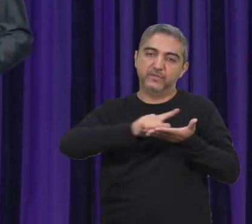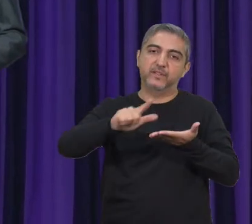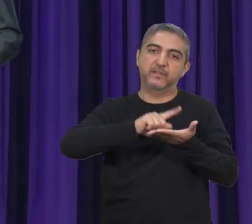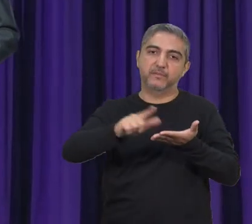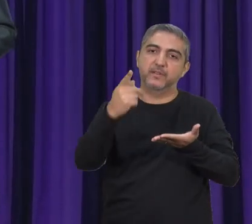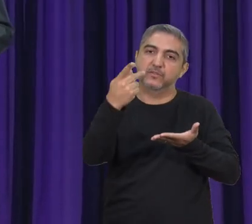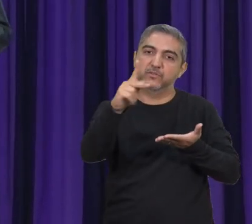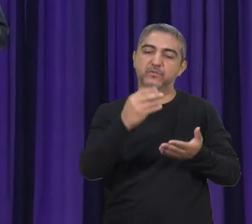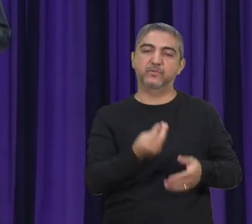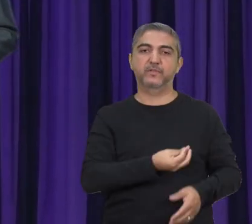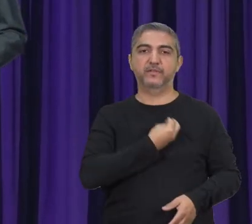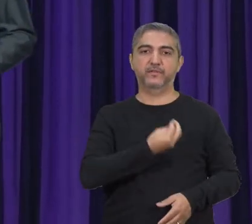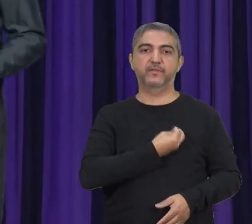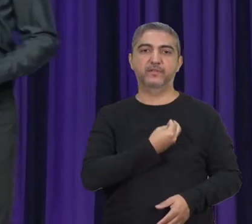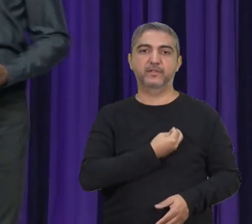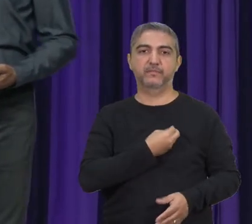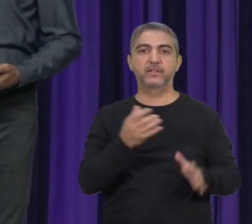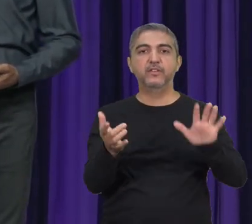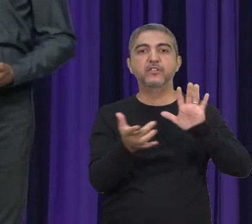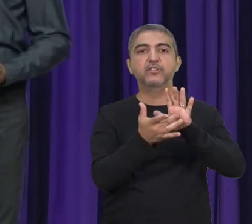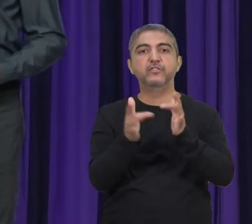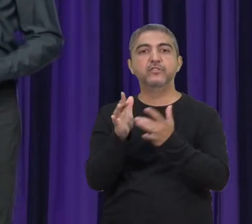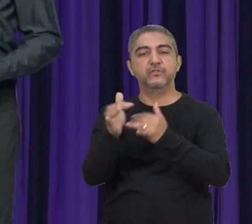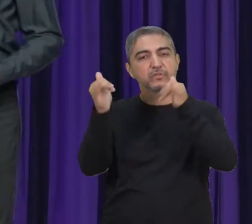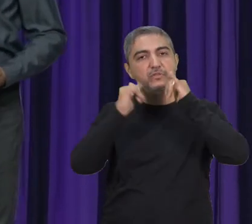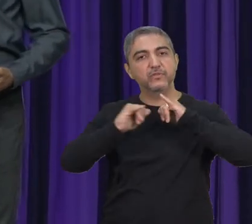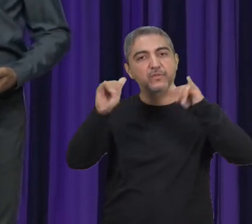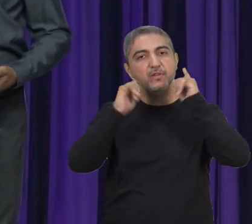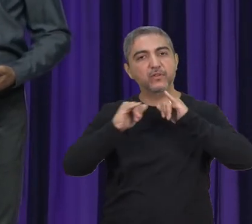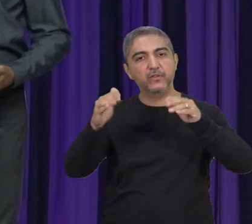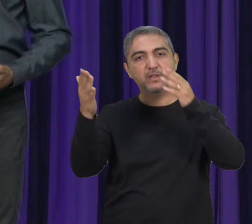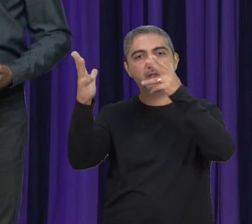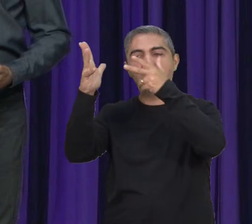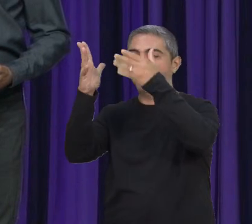Jesus falou em cortar. Cortar é pessoas que